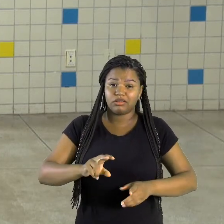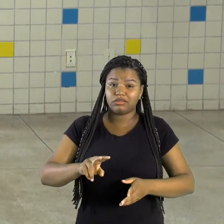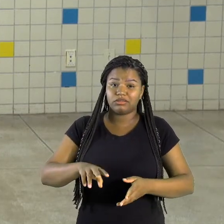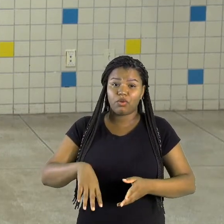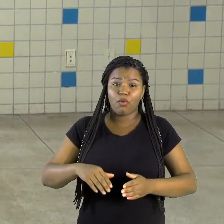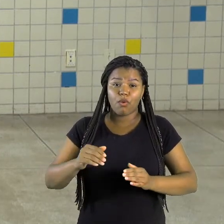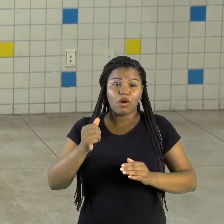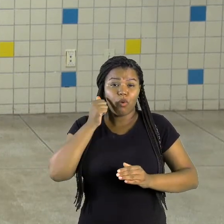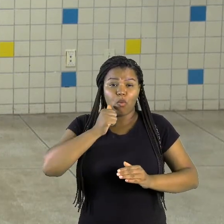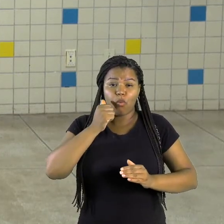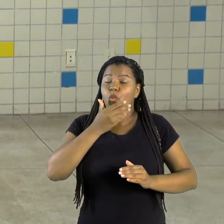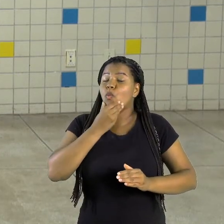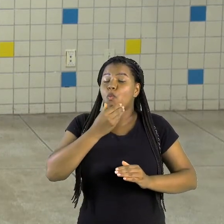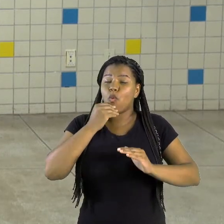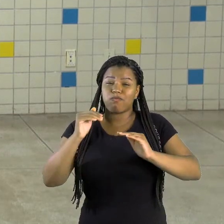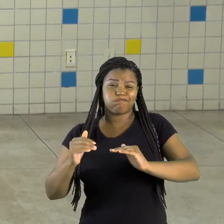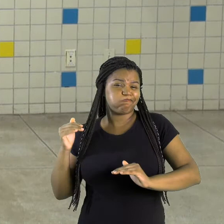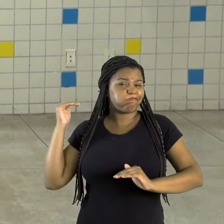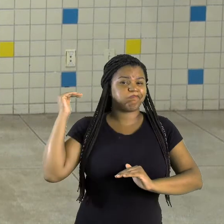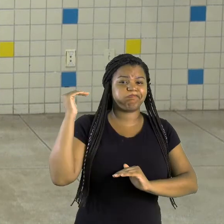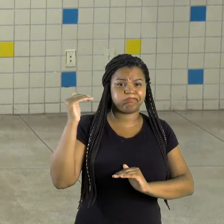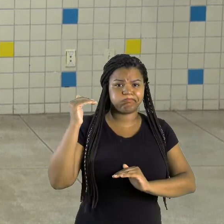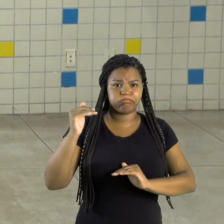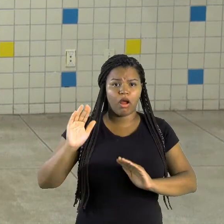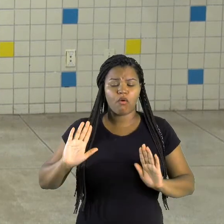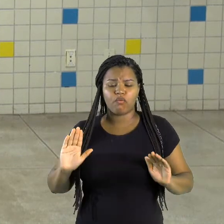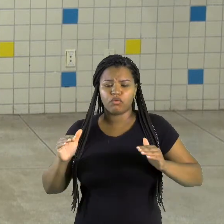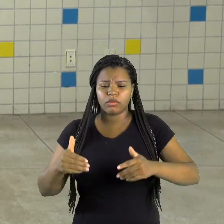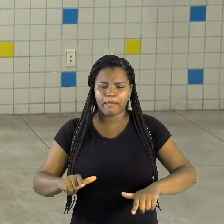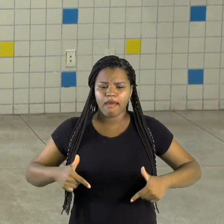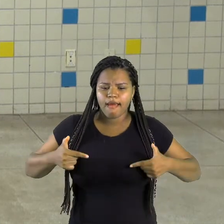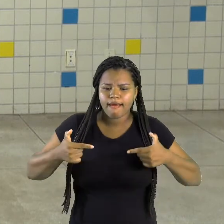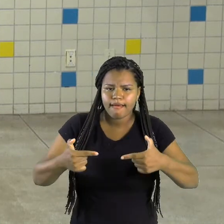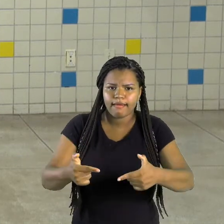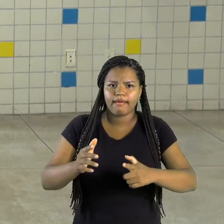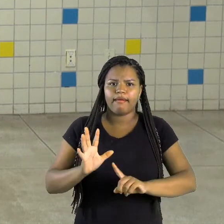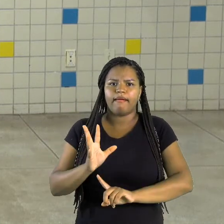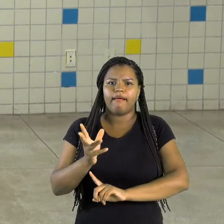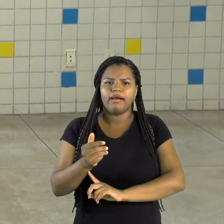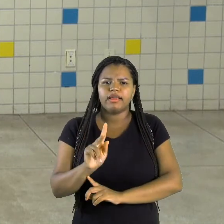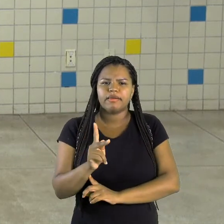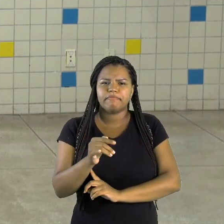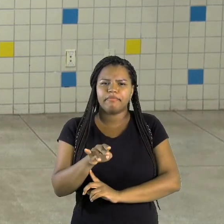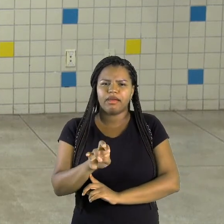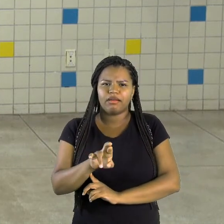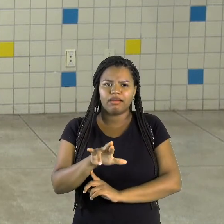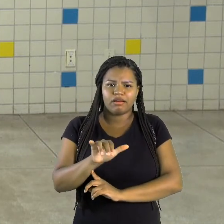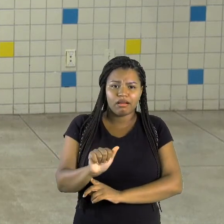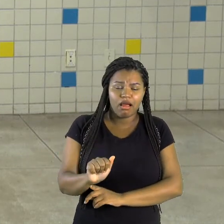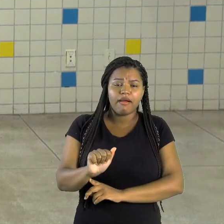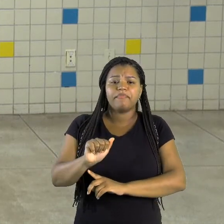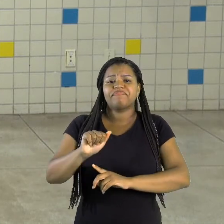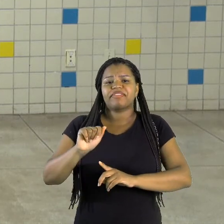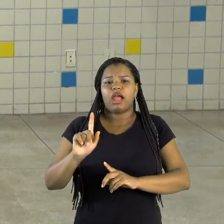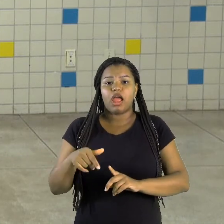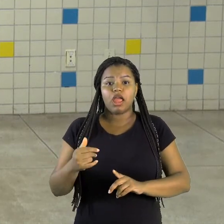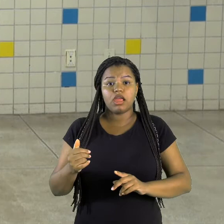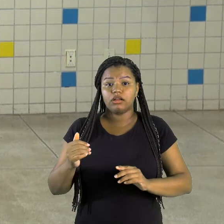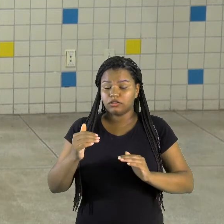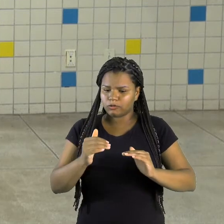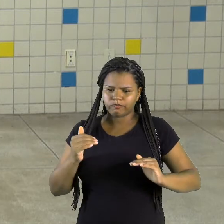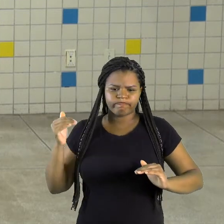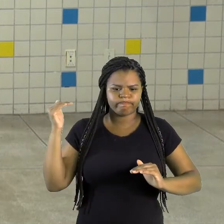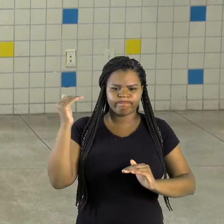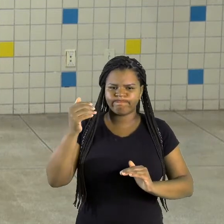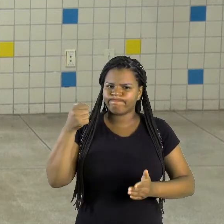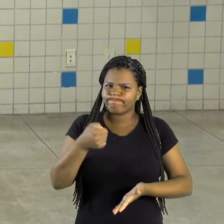era voltado para a arte da guerra, para a arte militar, para a arte bélica, e eles respeitavam então uma hierarquia muito rígida. E a